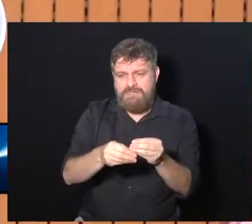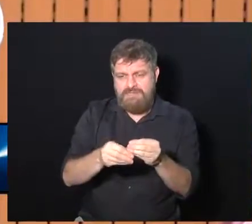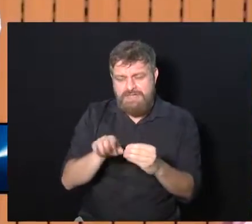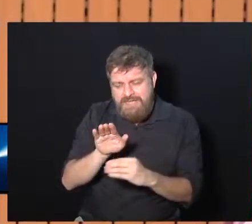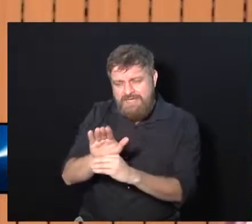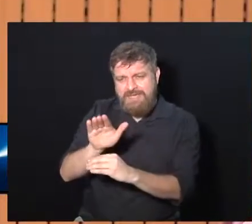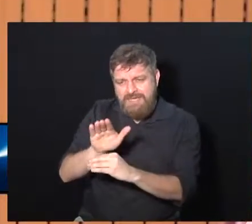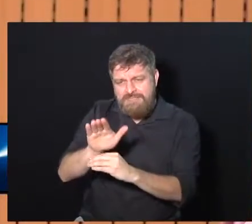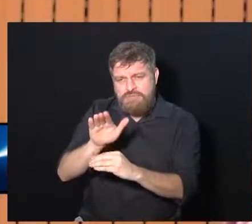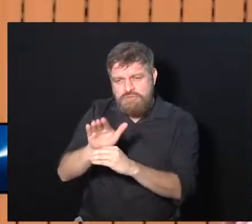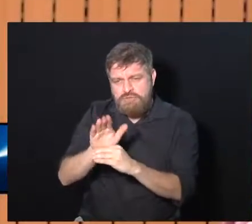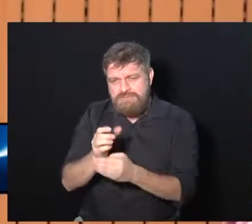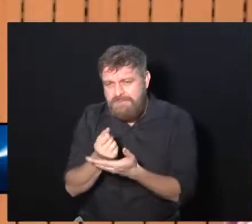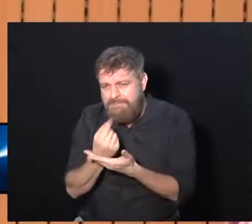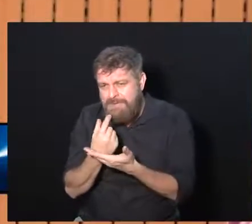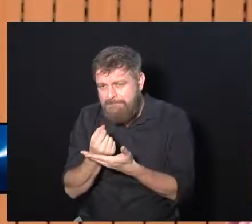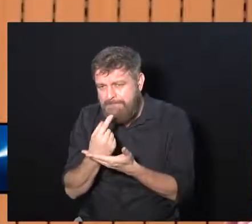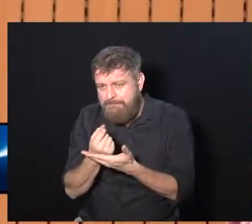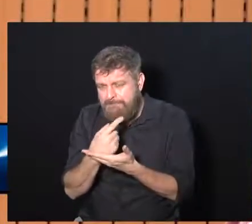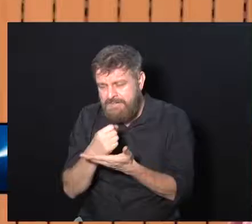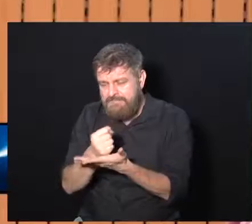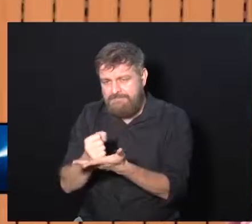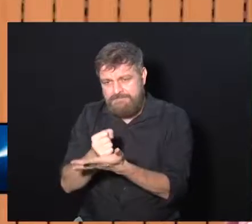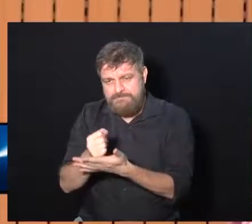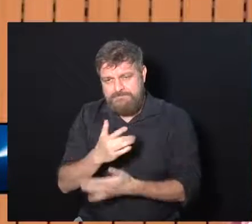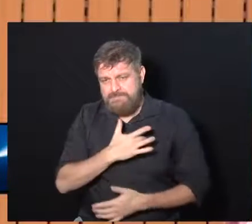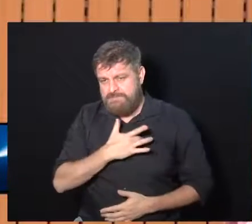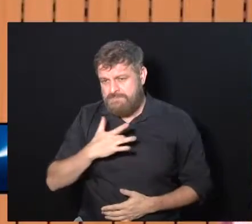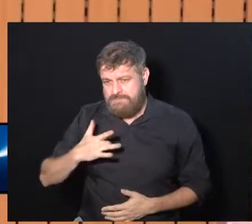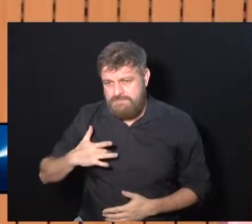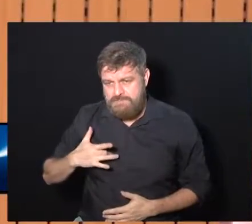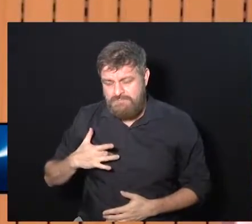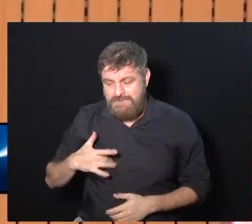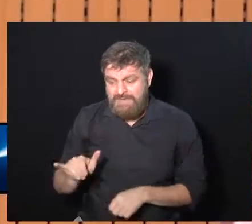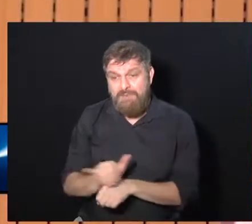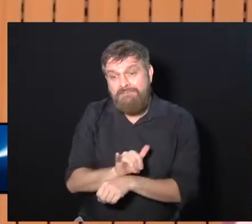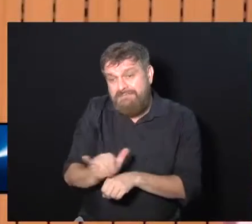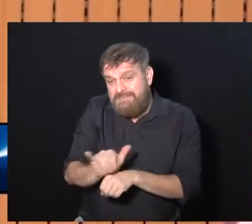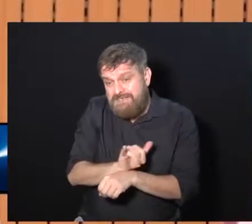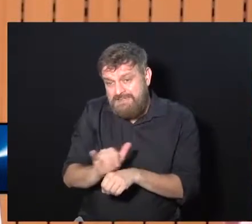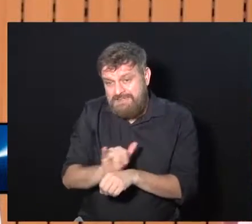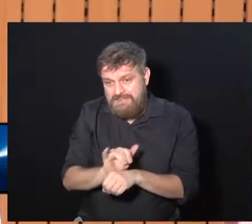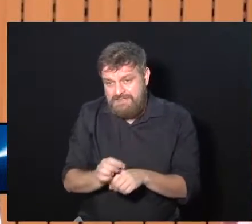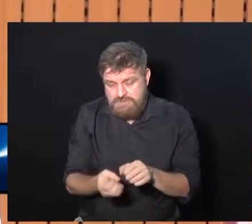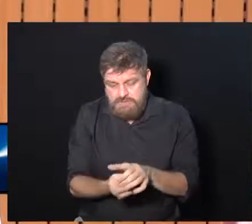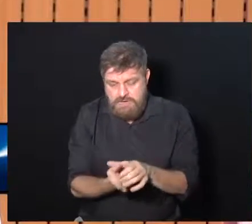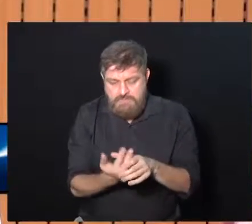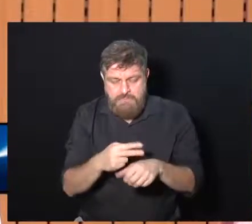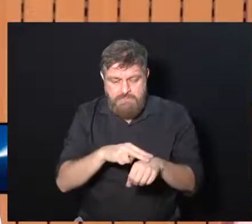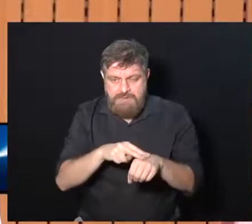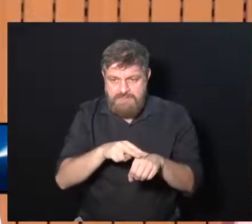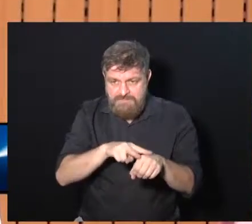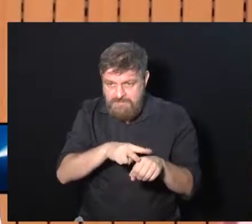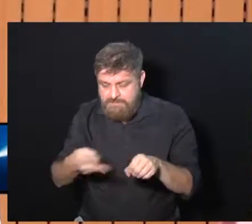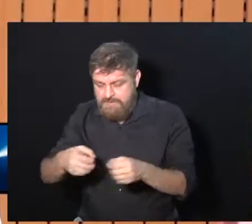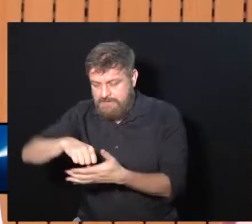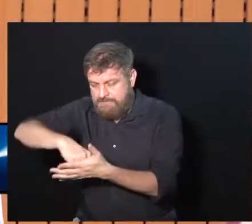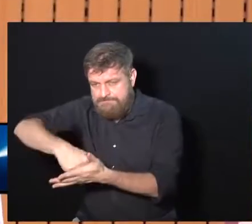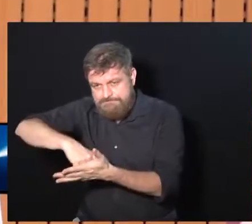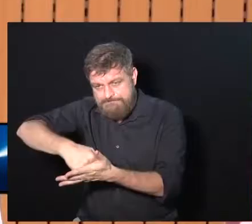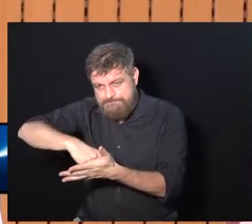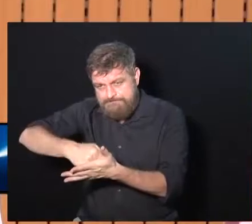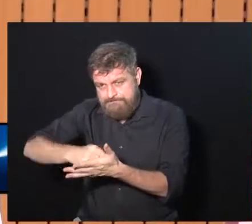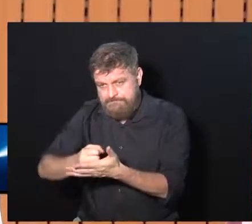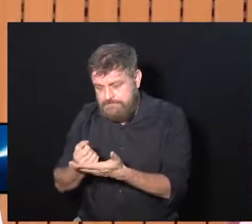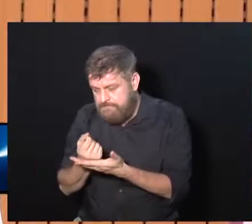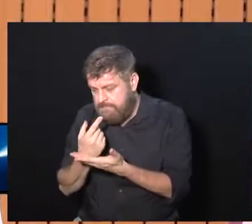auxiliar à promoção de formas alternativas, de oferecer